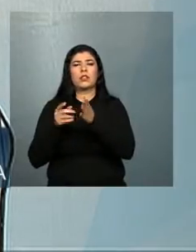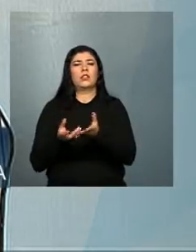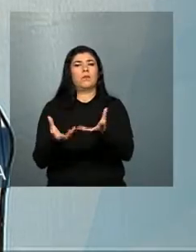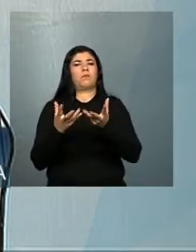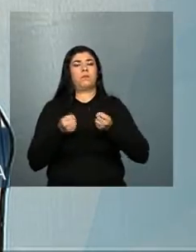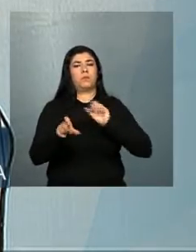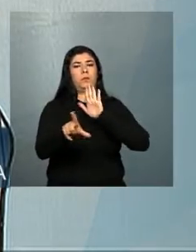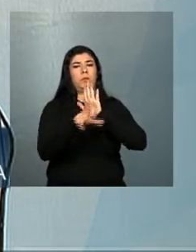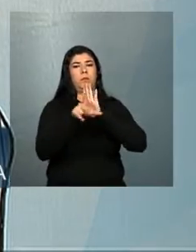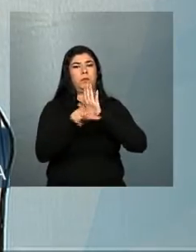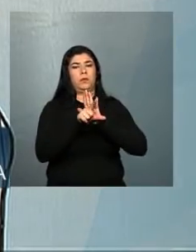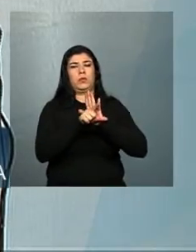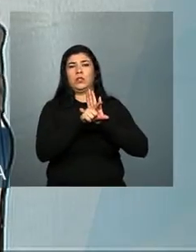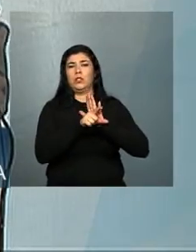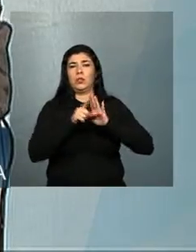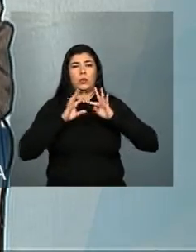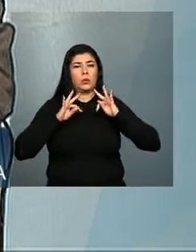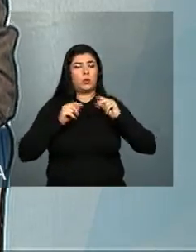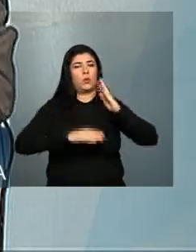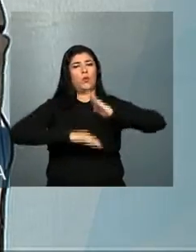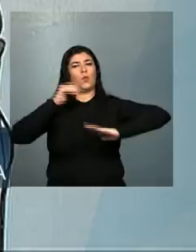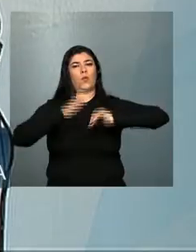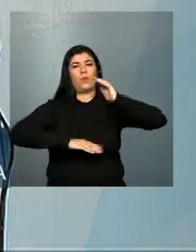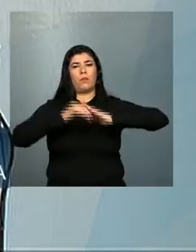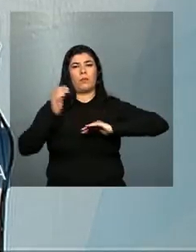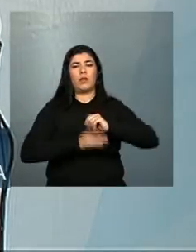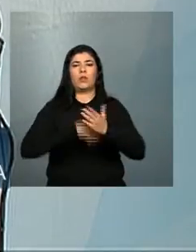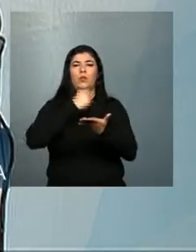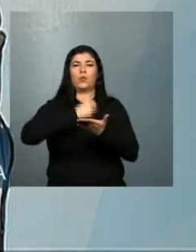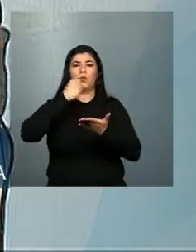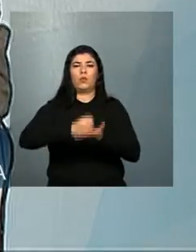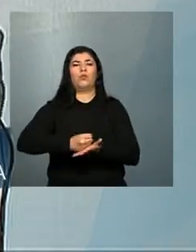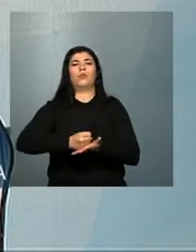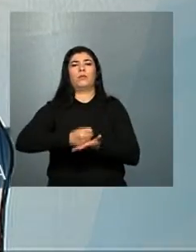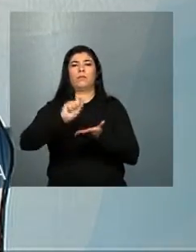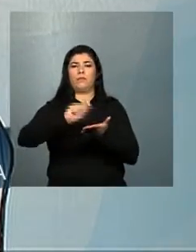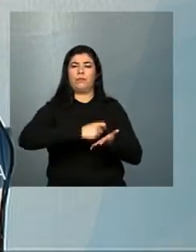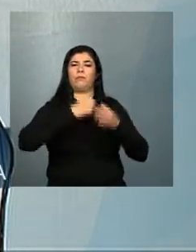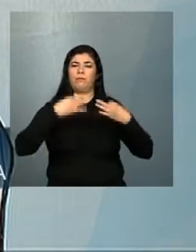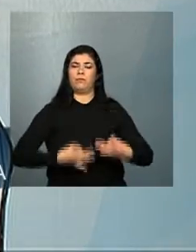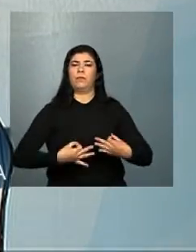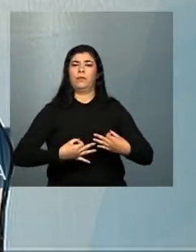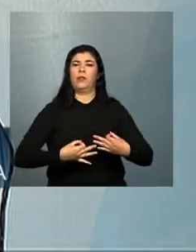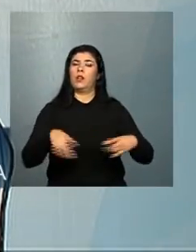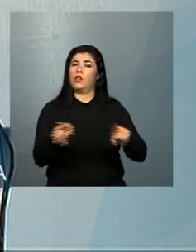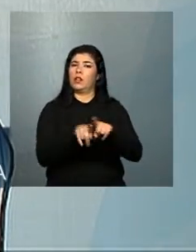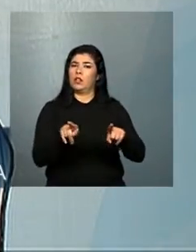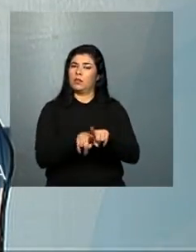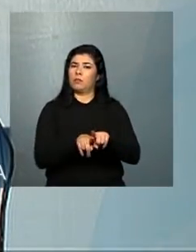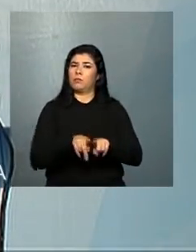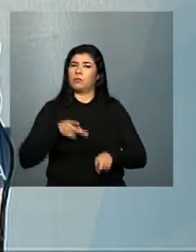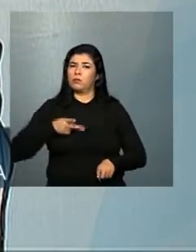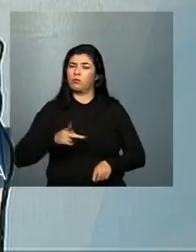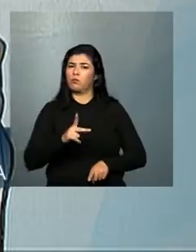legalidade em todos os atos, em todos os contratos, mas também de não abrir mão